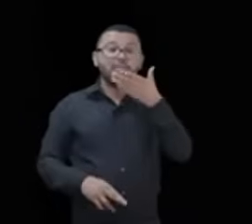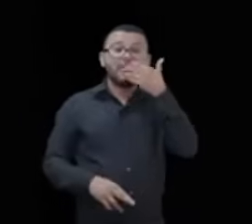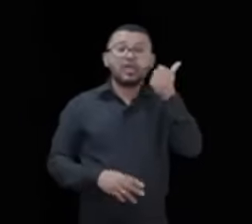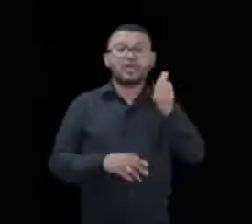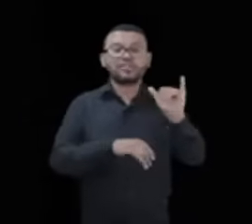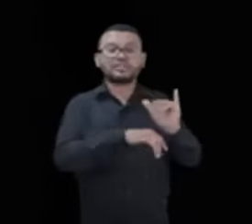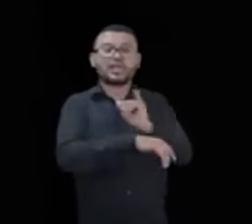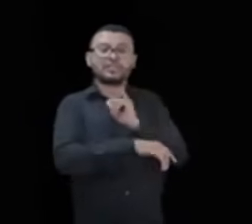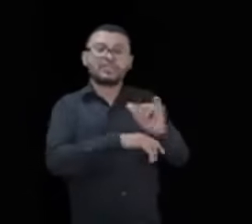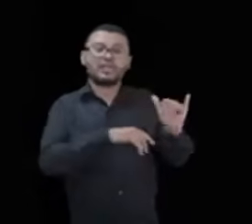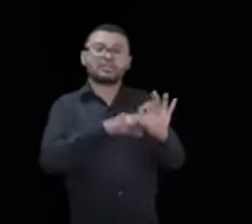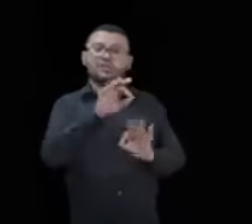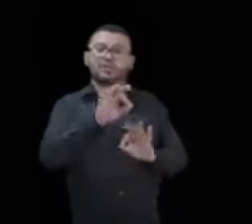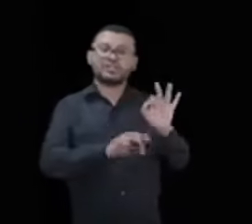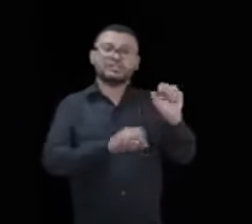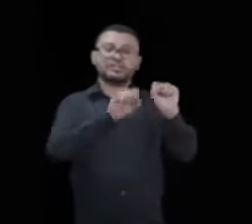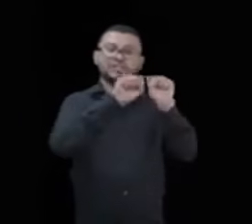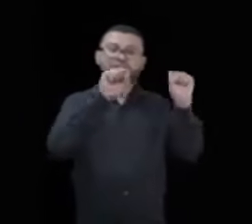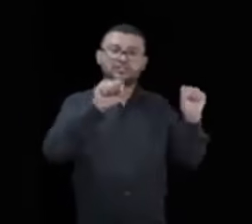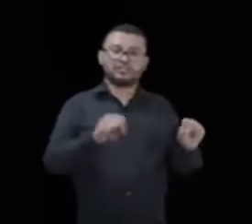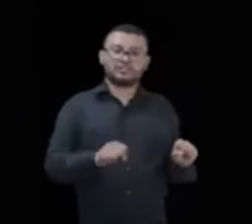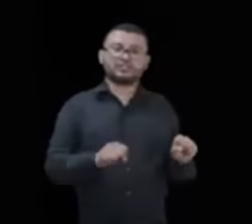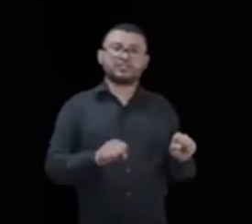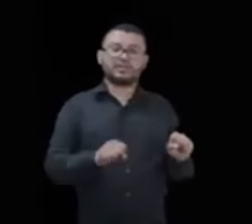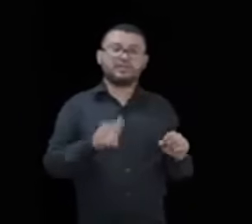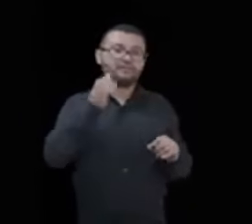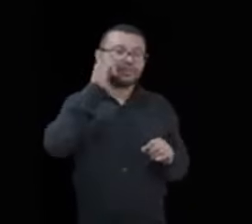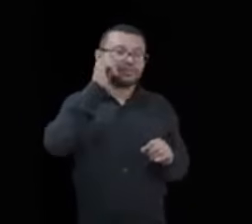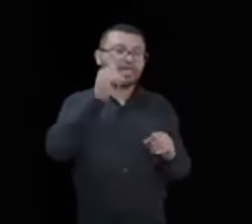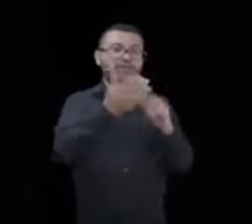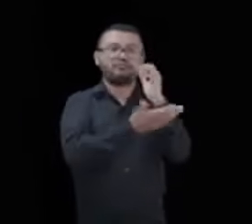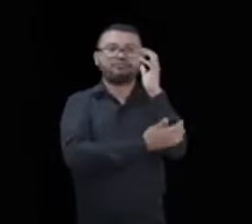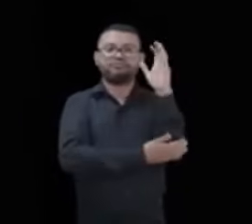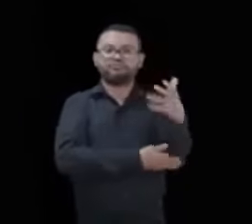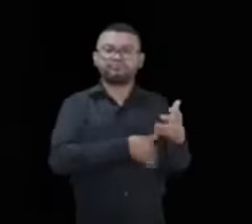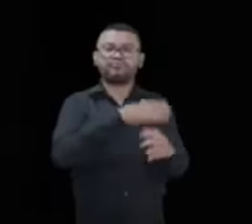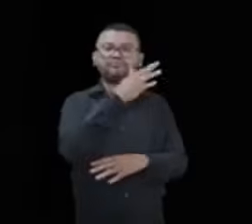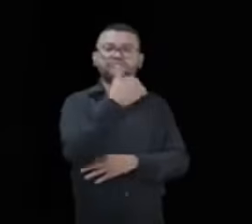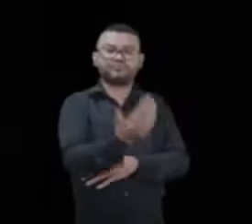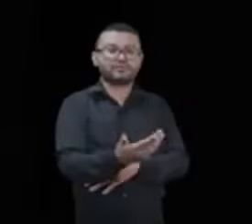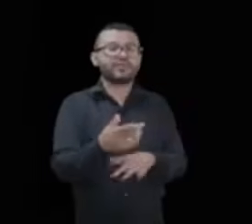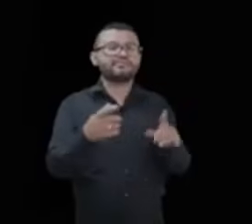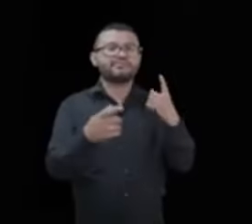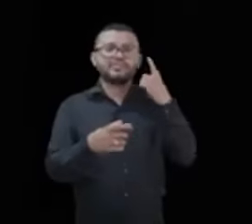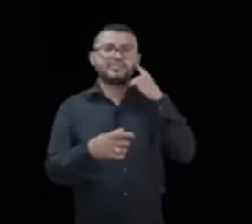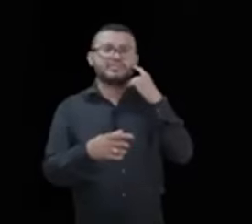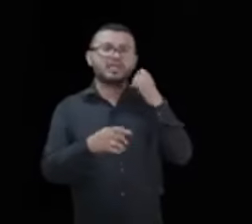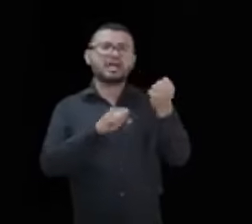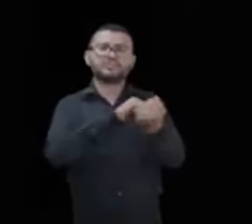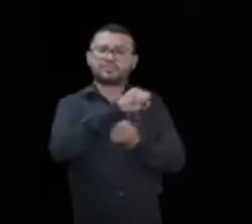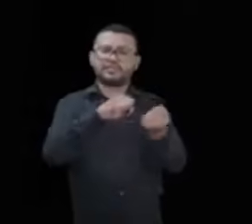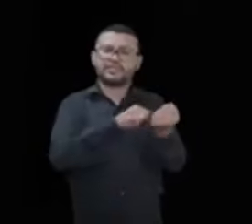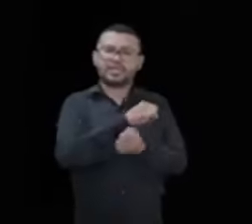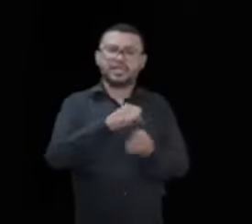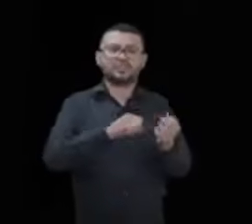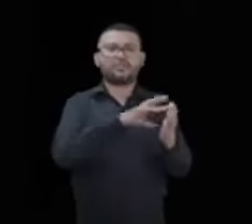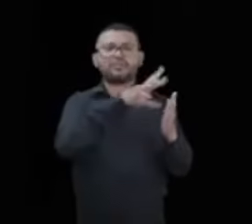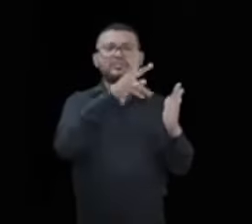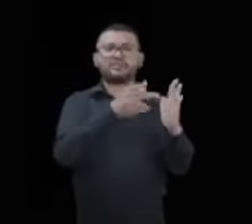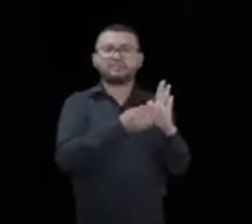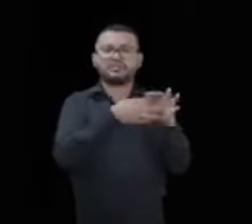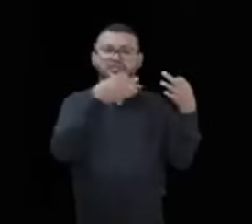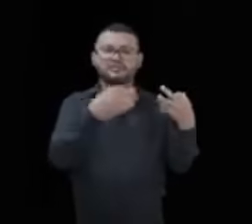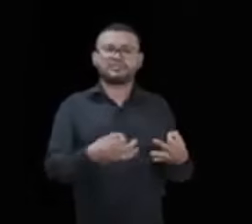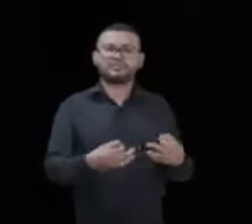e aprimorar o nosso sistema contra o desmatamento, para que a gente tenha um programa sustentável para a Amazônia